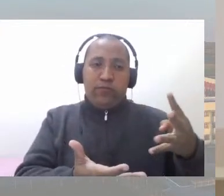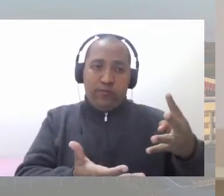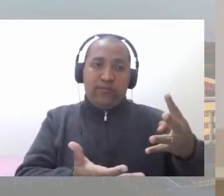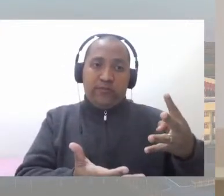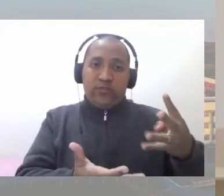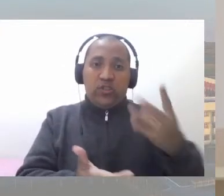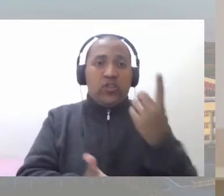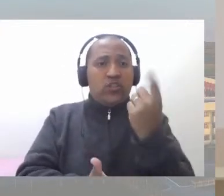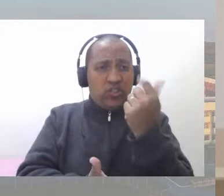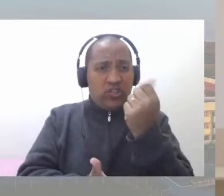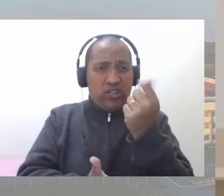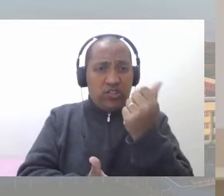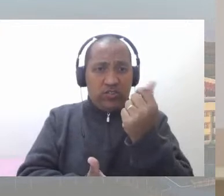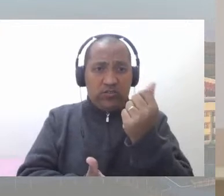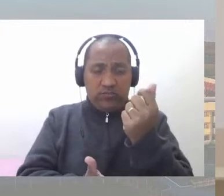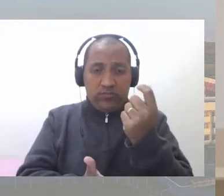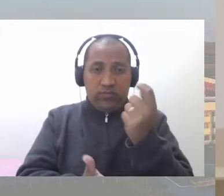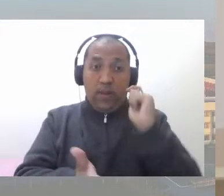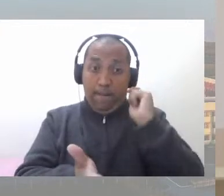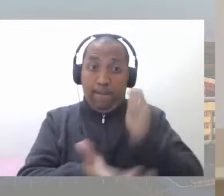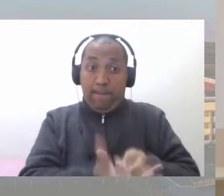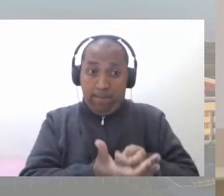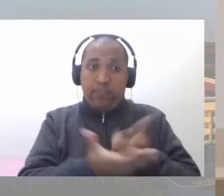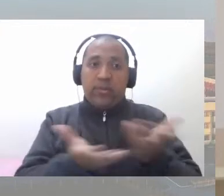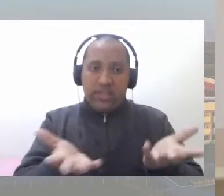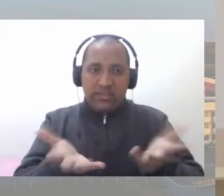do recurso que foi destinado.